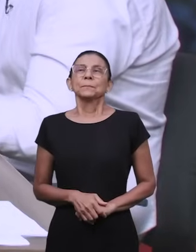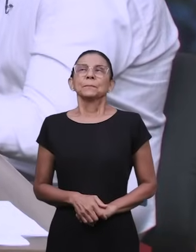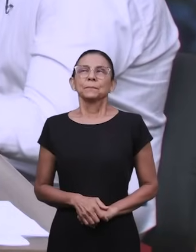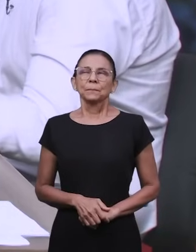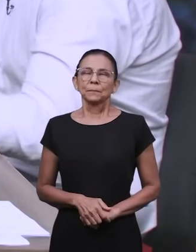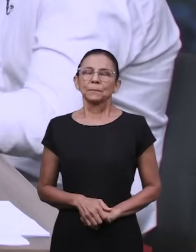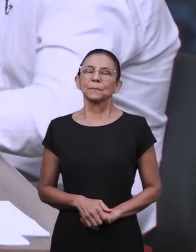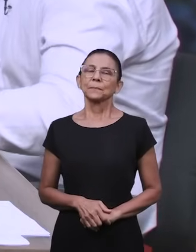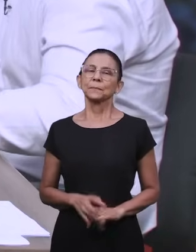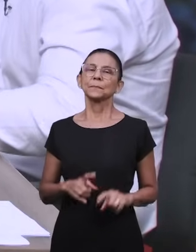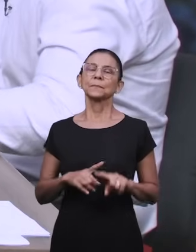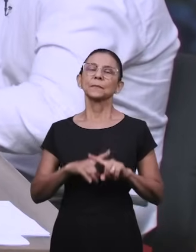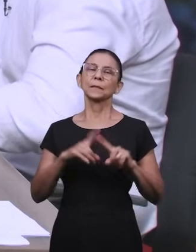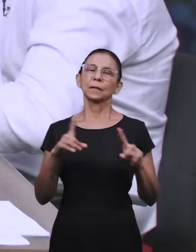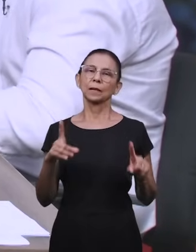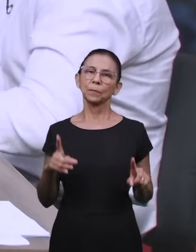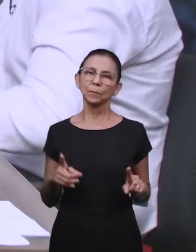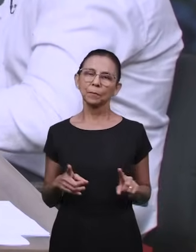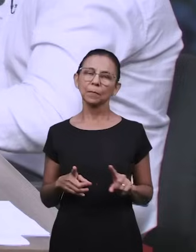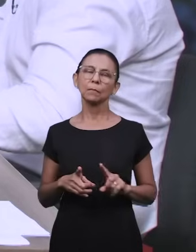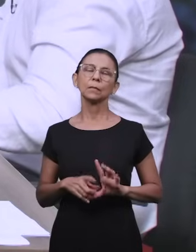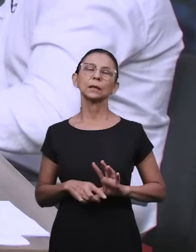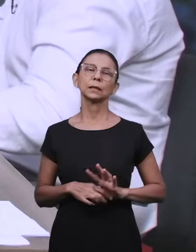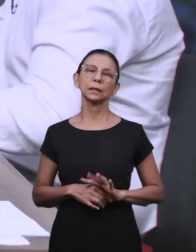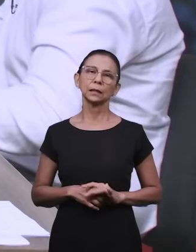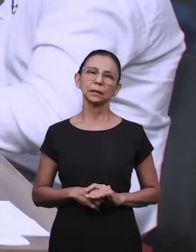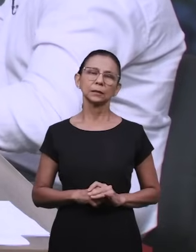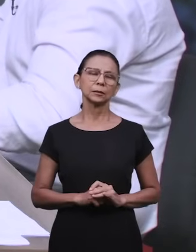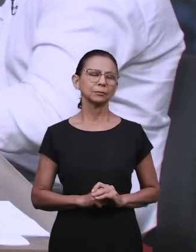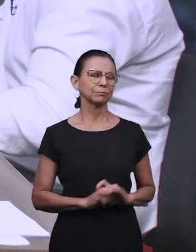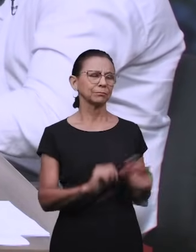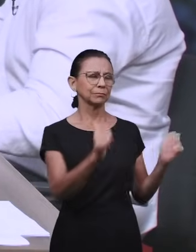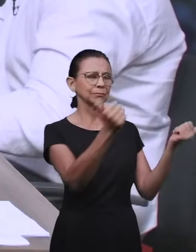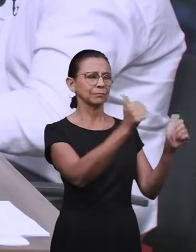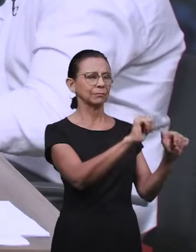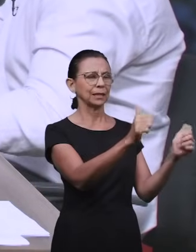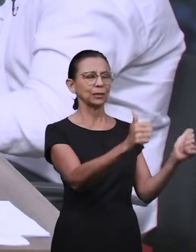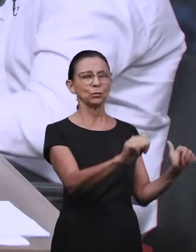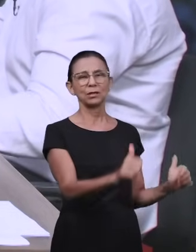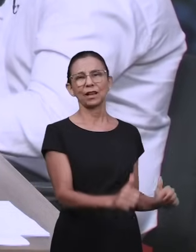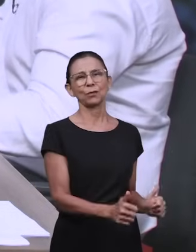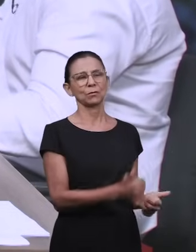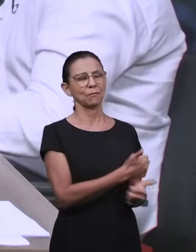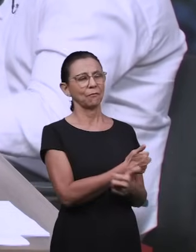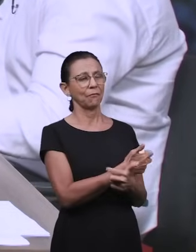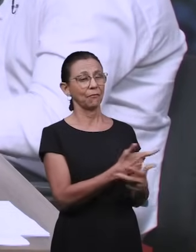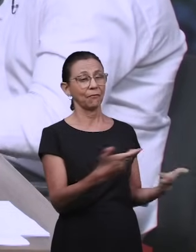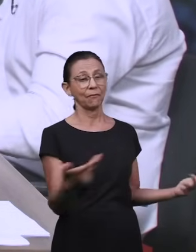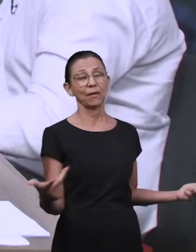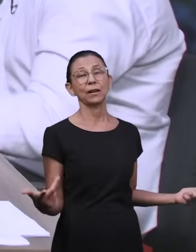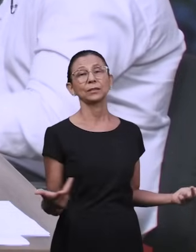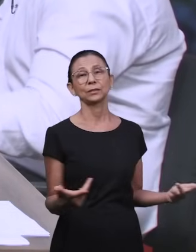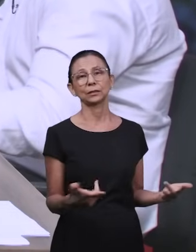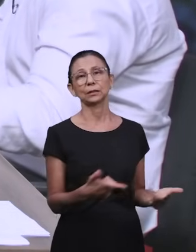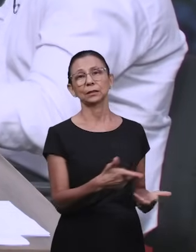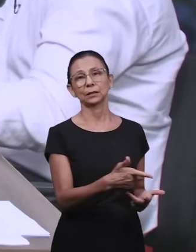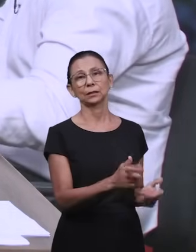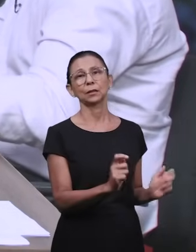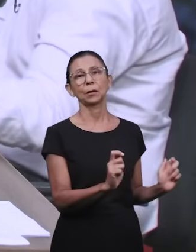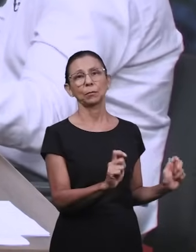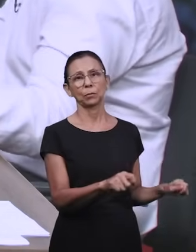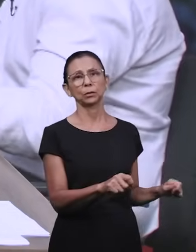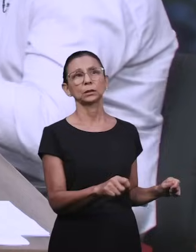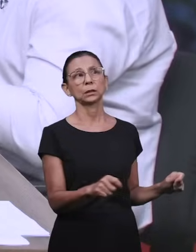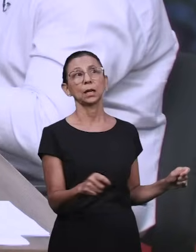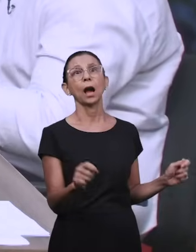de fato, houve essa crença, não é, de muitos personagens que eram até entendidos